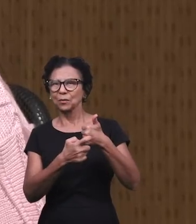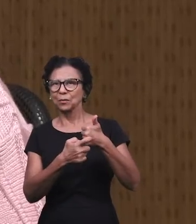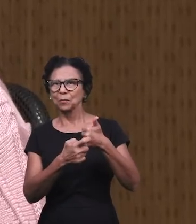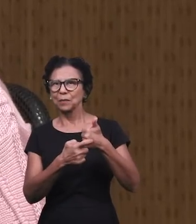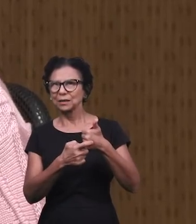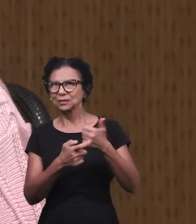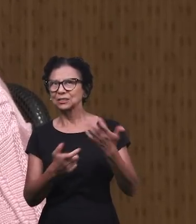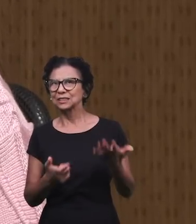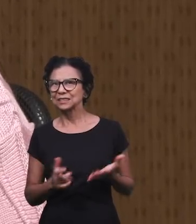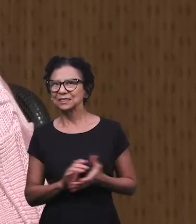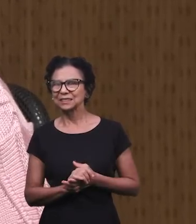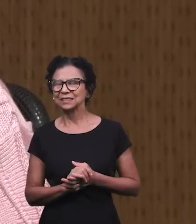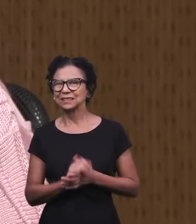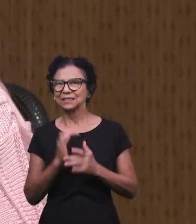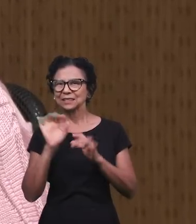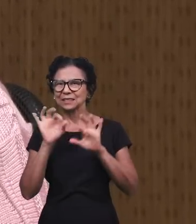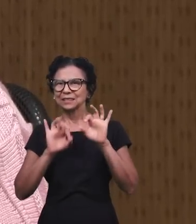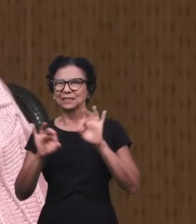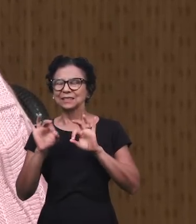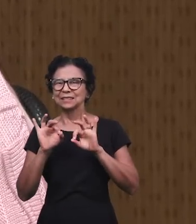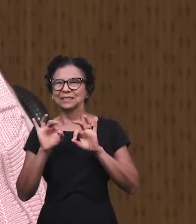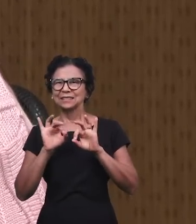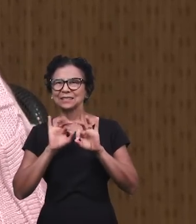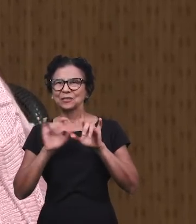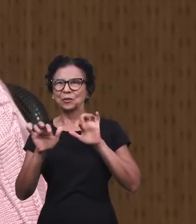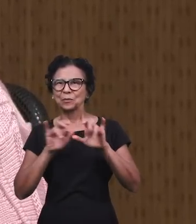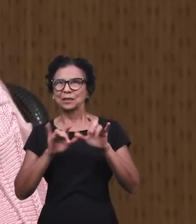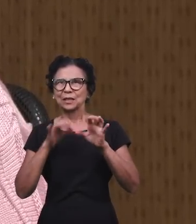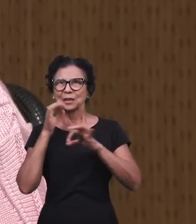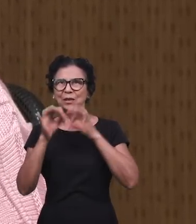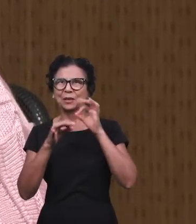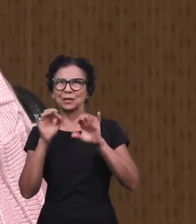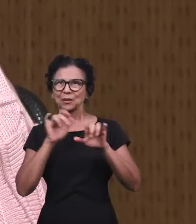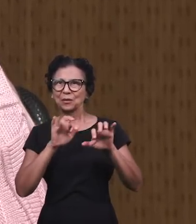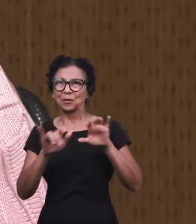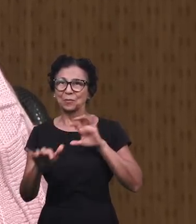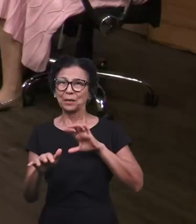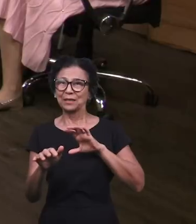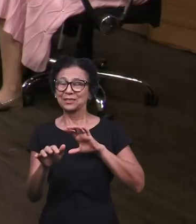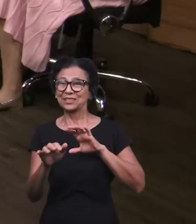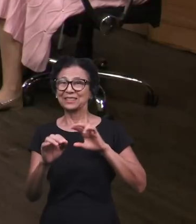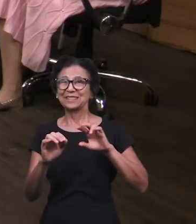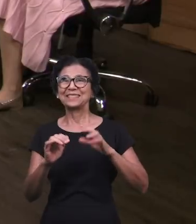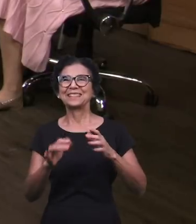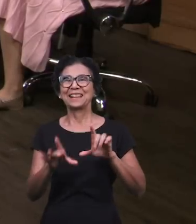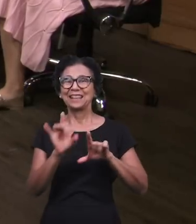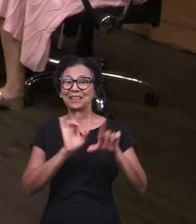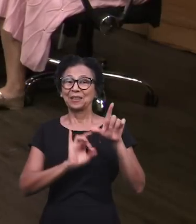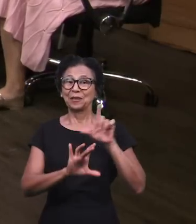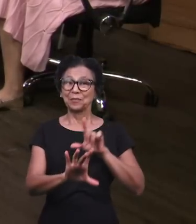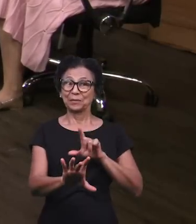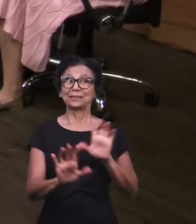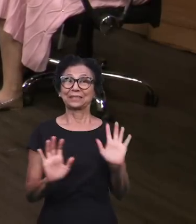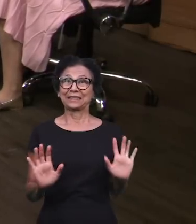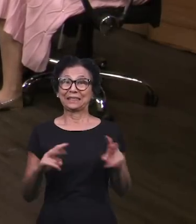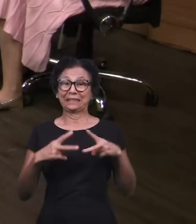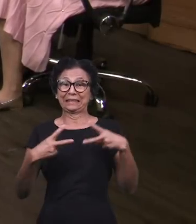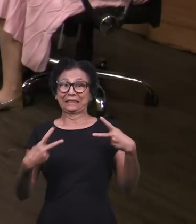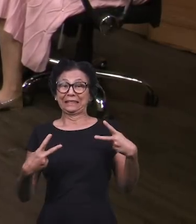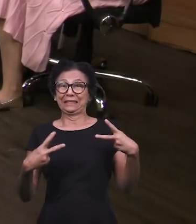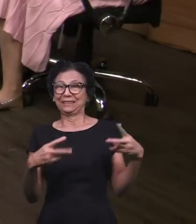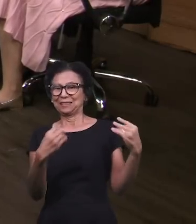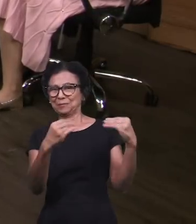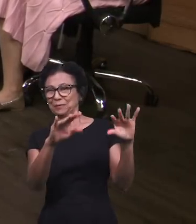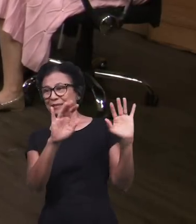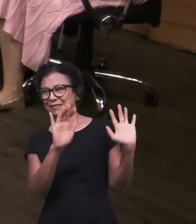alguém que está precisando, que você acha, ou você, por um amigo de Você tá magoado com alguém, manda o link desse programa.